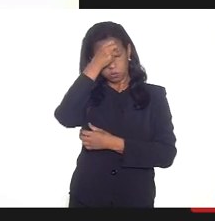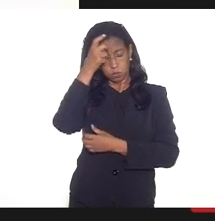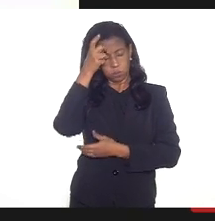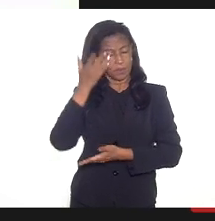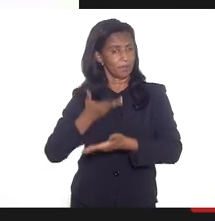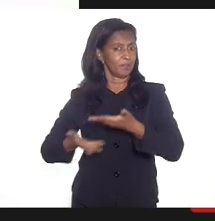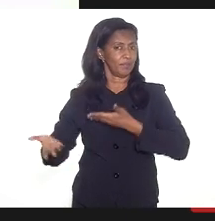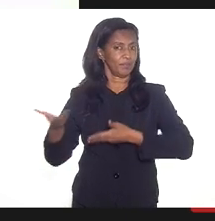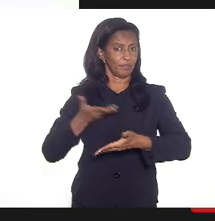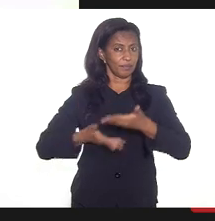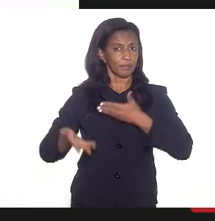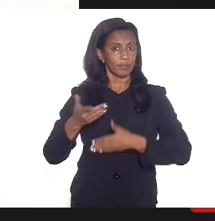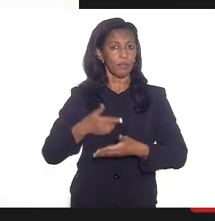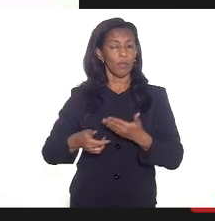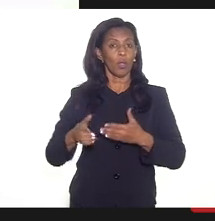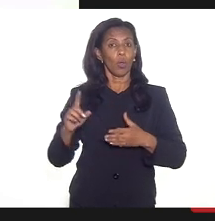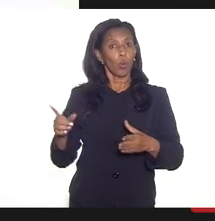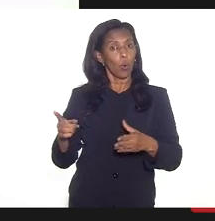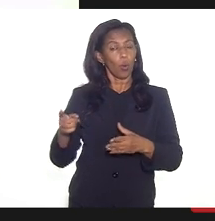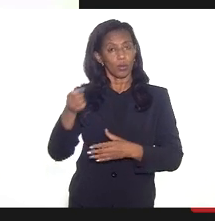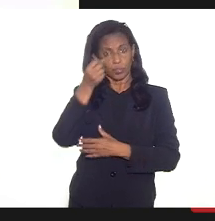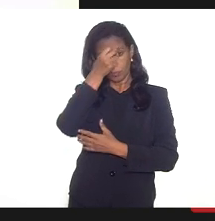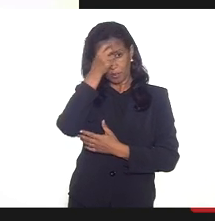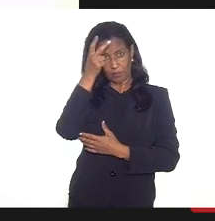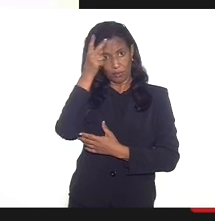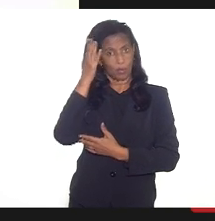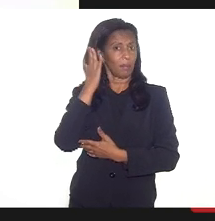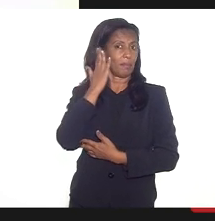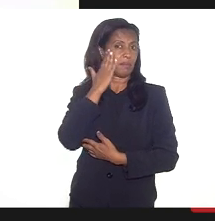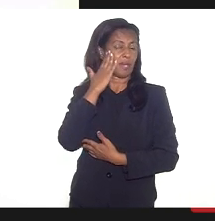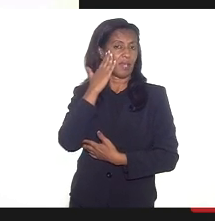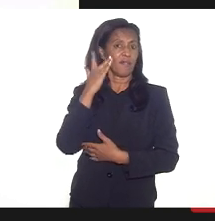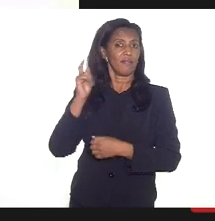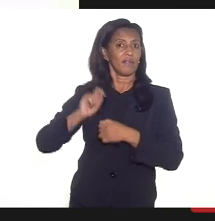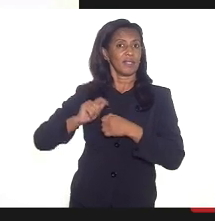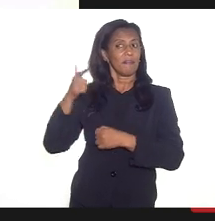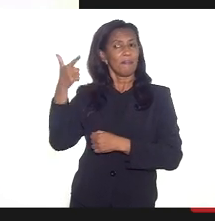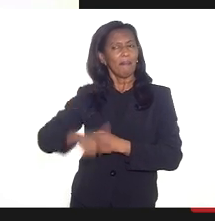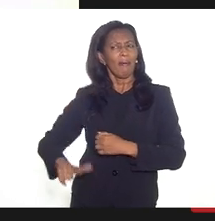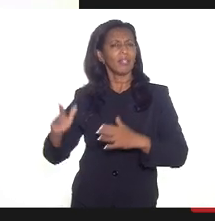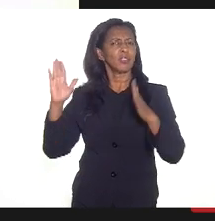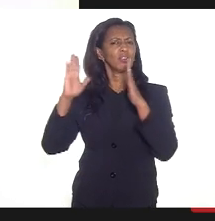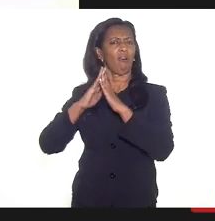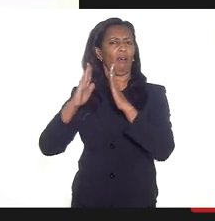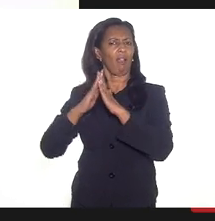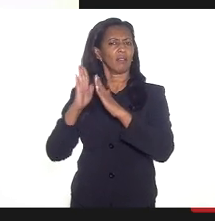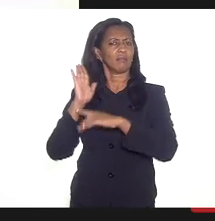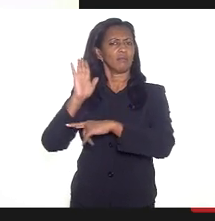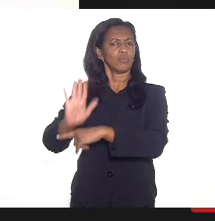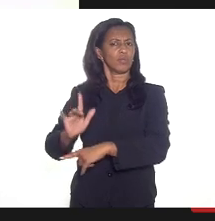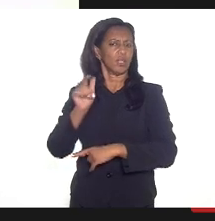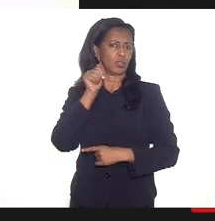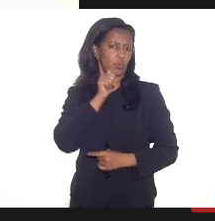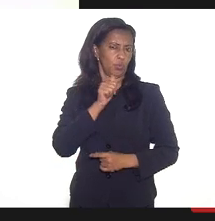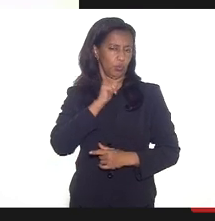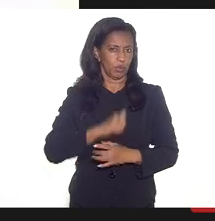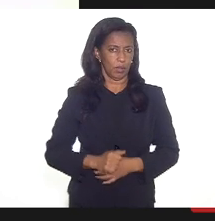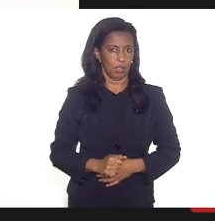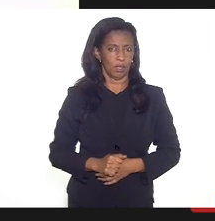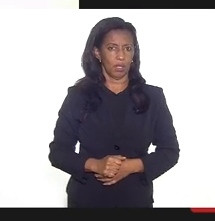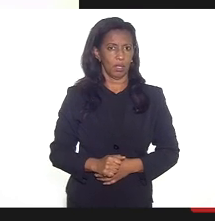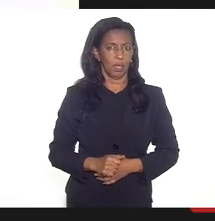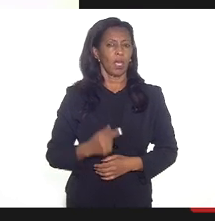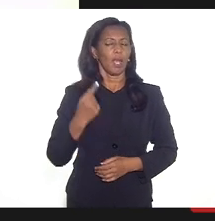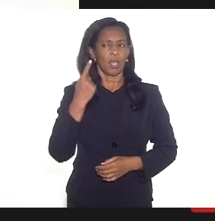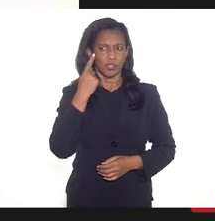né, com os municípios, para que sejam construídos mais abrigos. Nós temos conhecimentos que tem vários